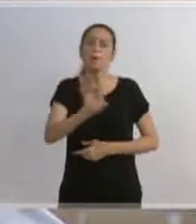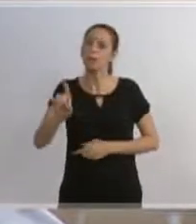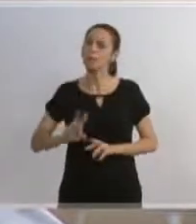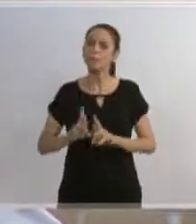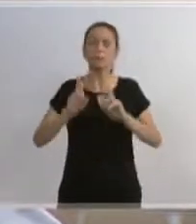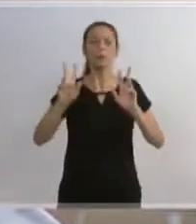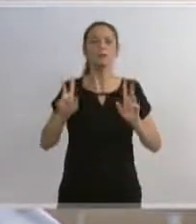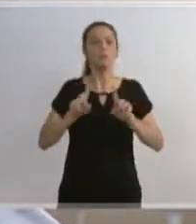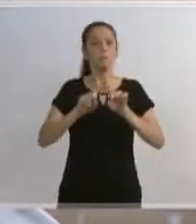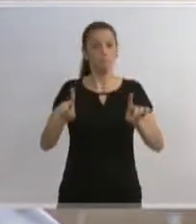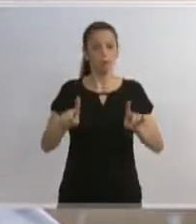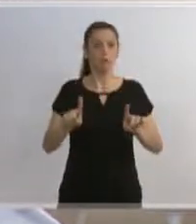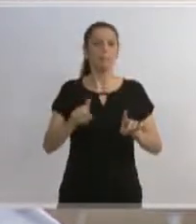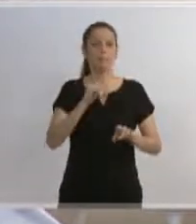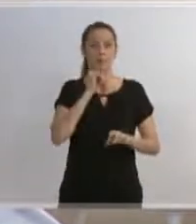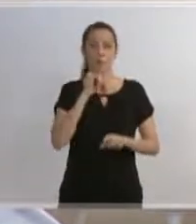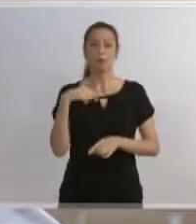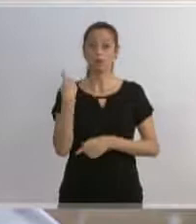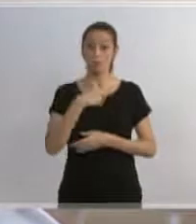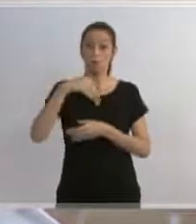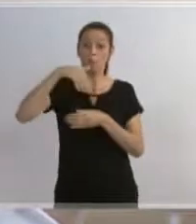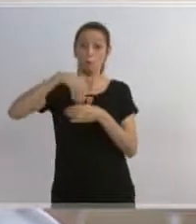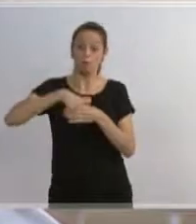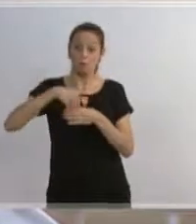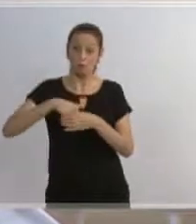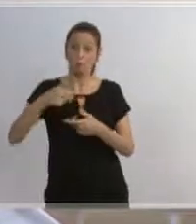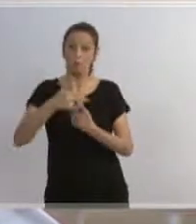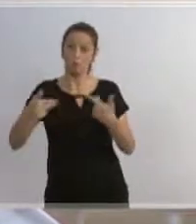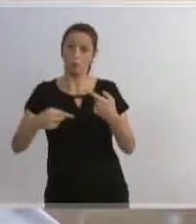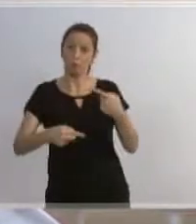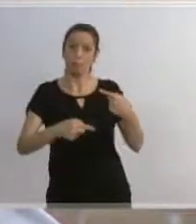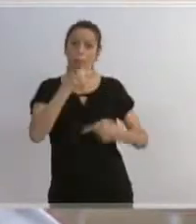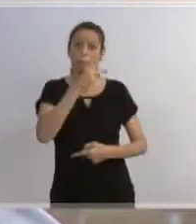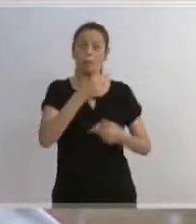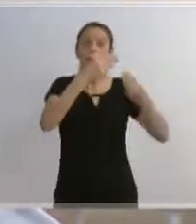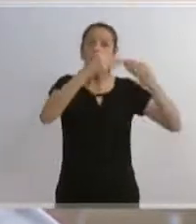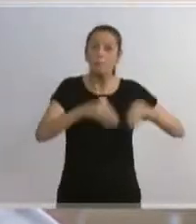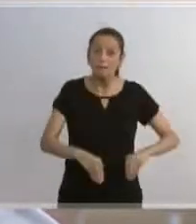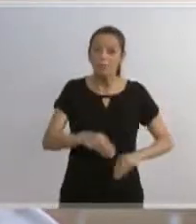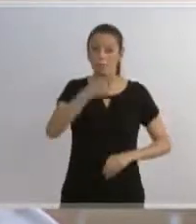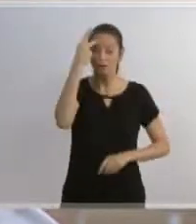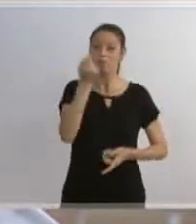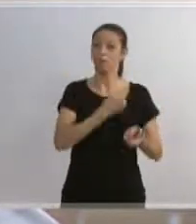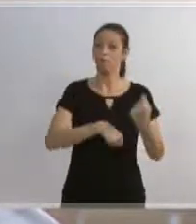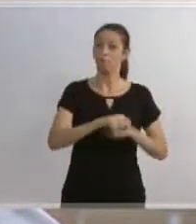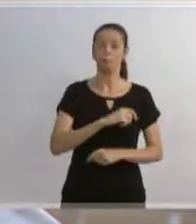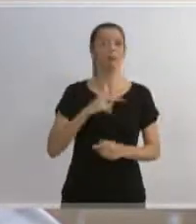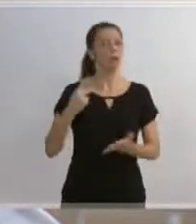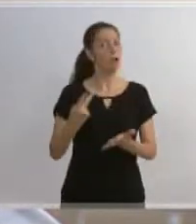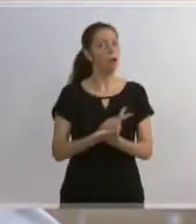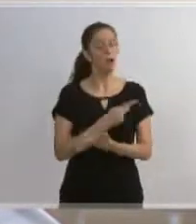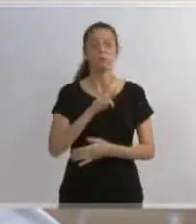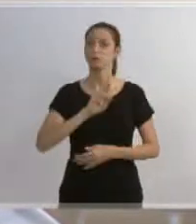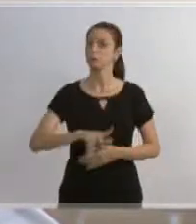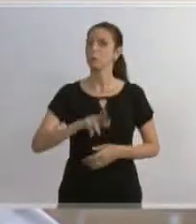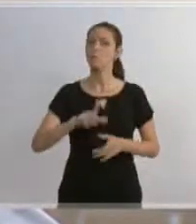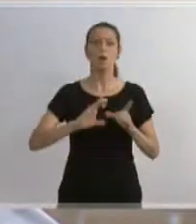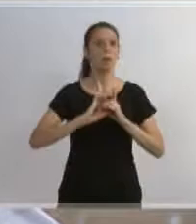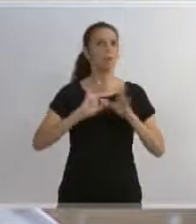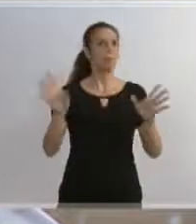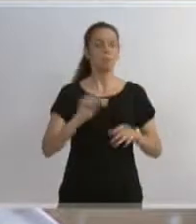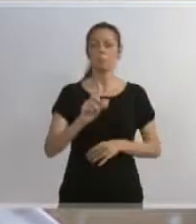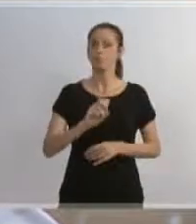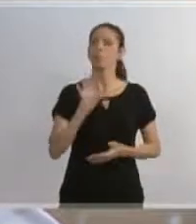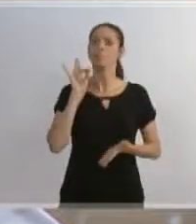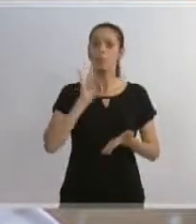vemos. Agora, dizer que votamos numa coisa que nós não votamos, deturpar essa realidade, isso é mais do que enfrentar a democracia. Isso é desvio de conduta, isso é desvio